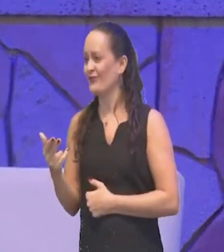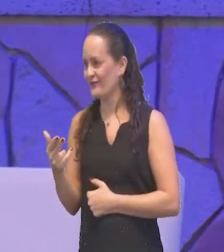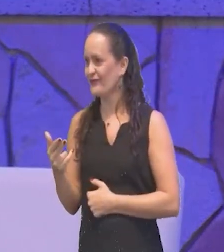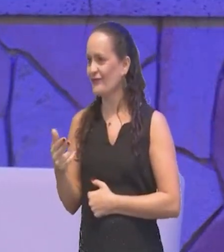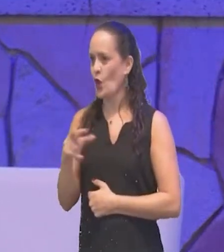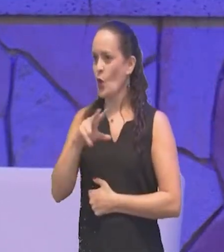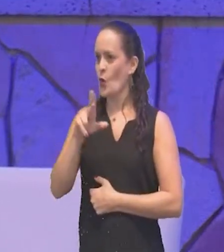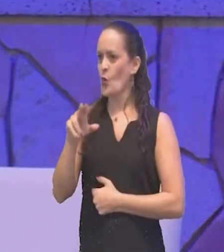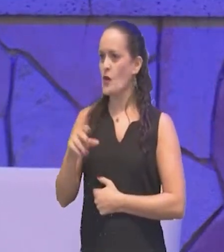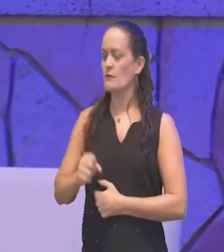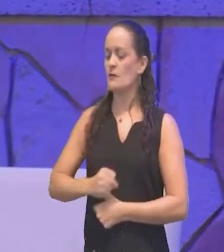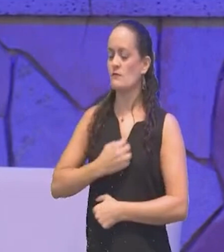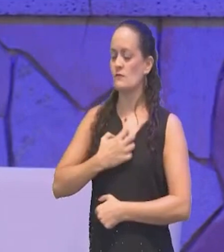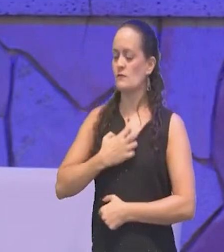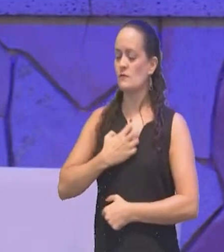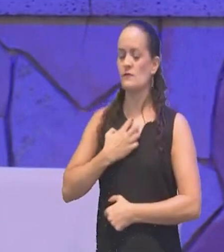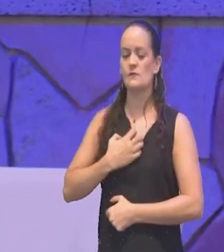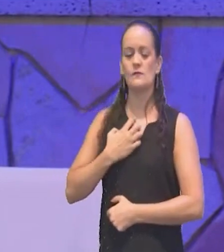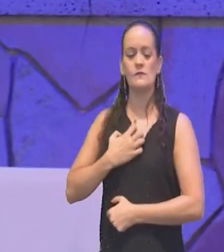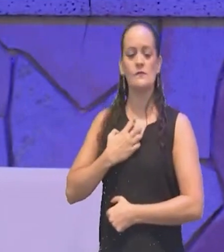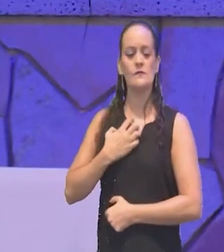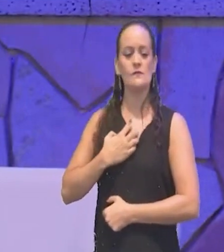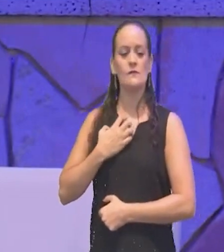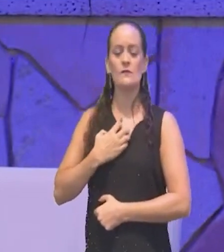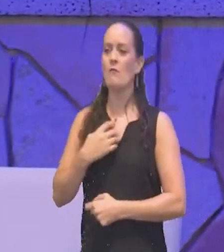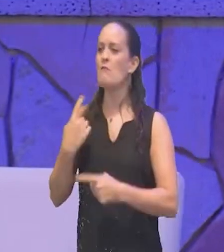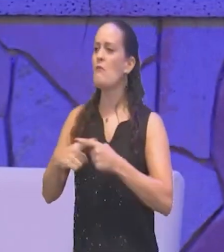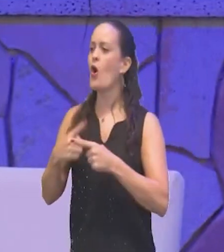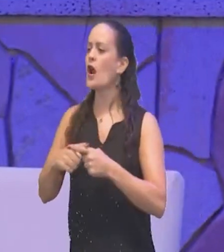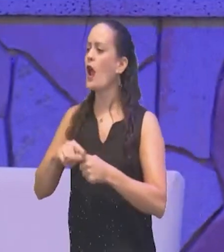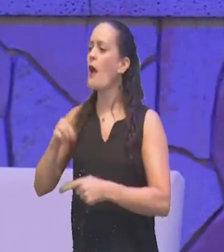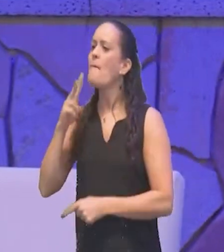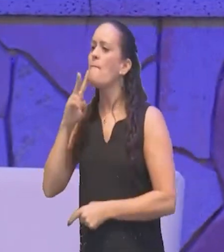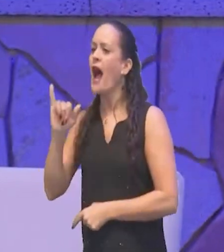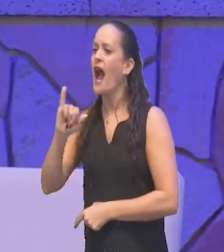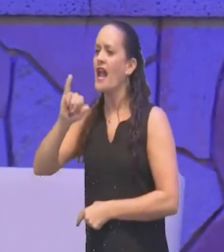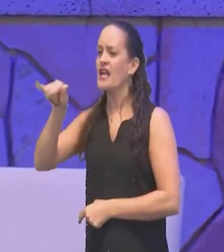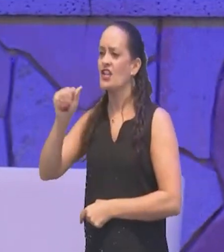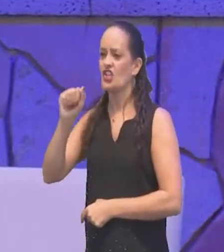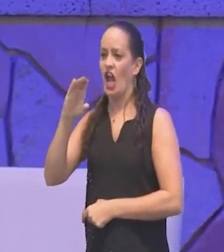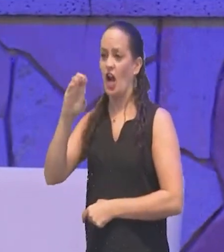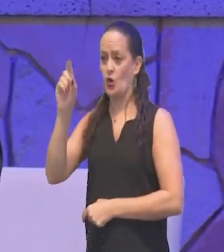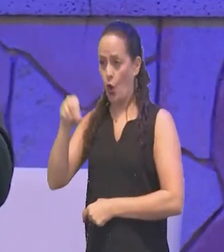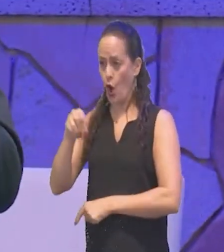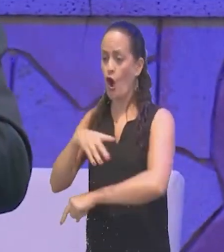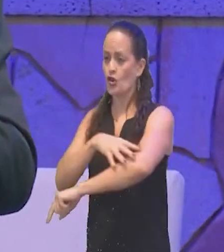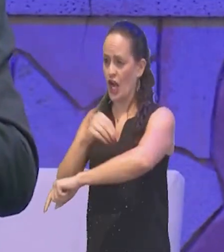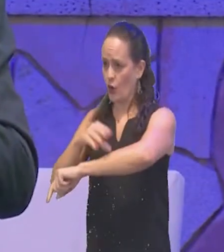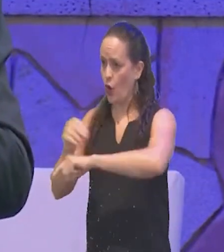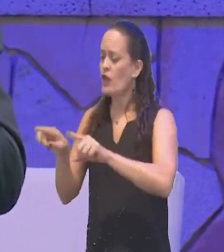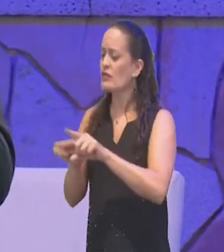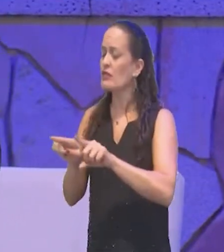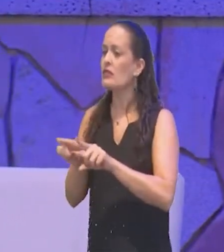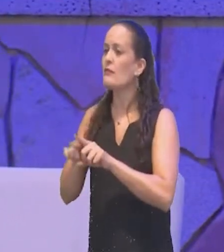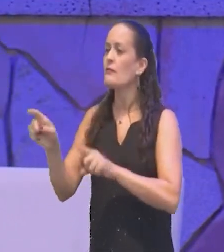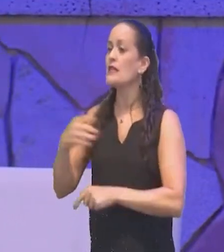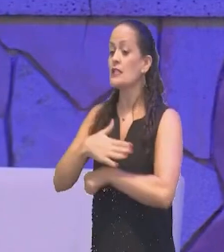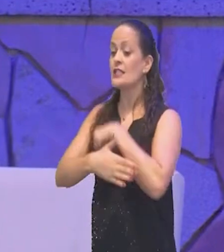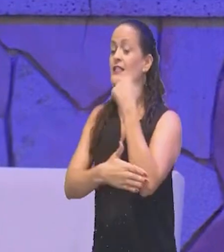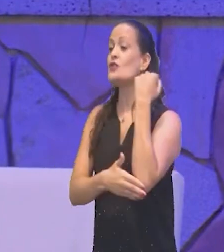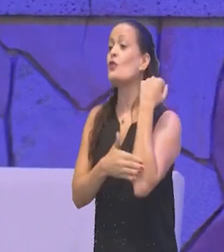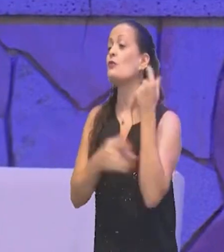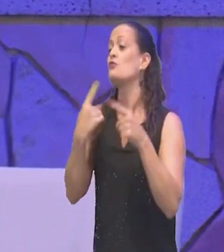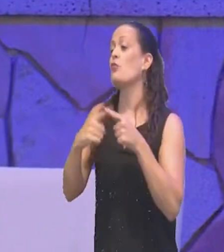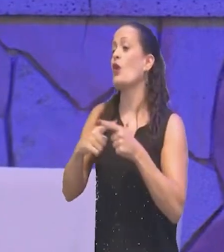irmãos se revoltaram com Jacó pela preferência que ele nutria por José e venderam José como escravo, quase